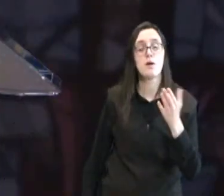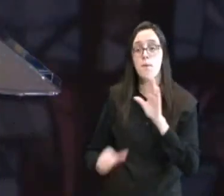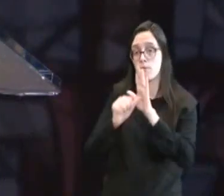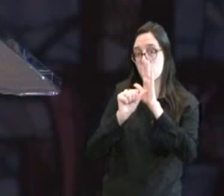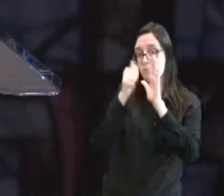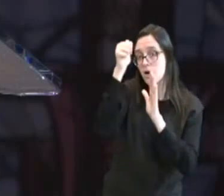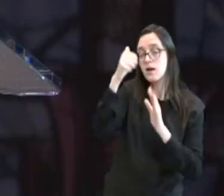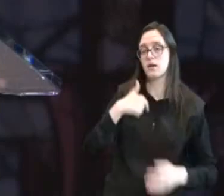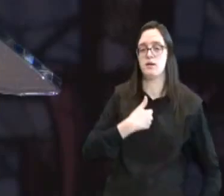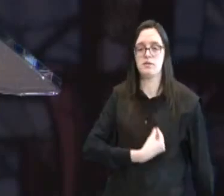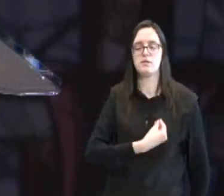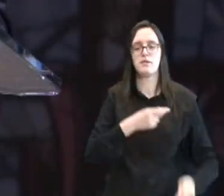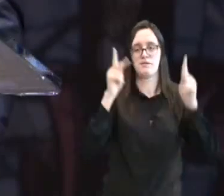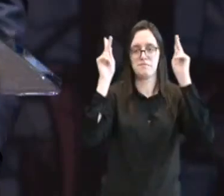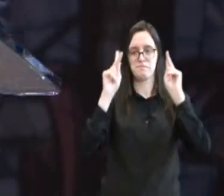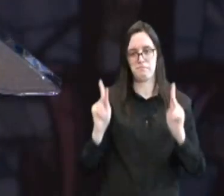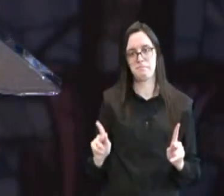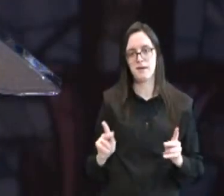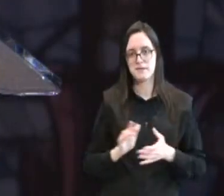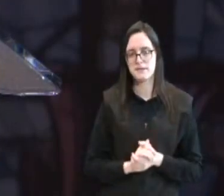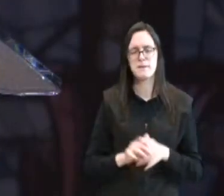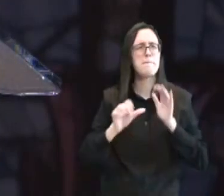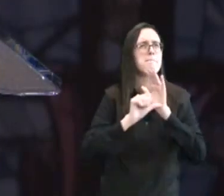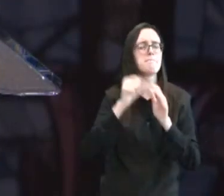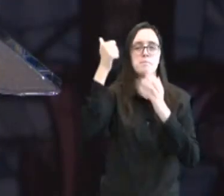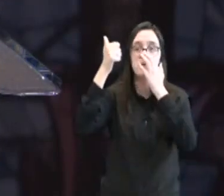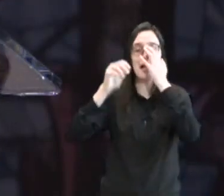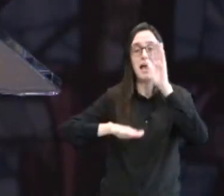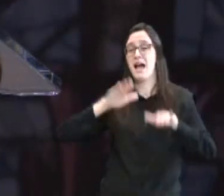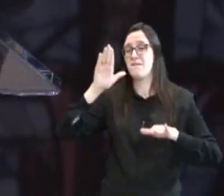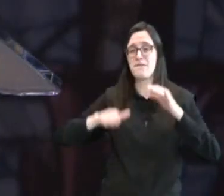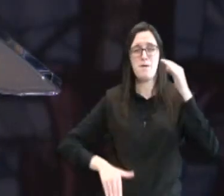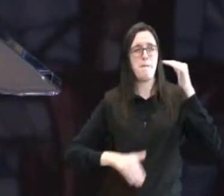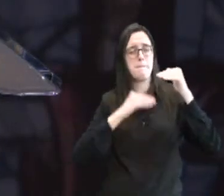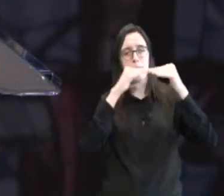coisa, que eu vou viver em paz. Mesmo discordando,